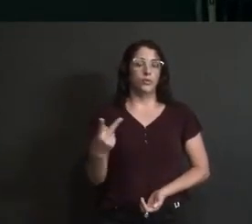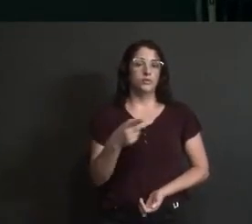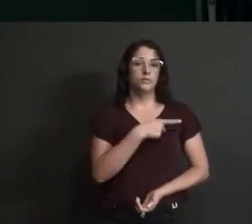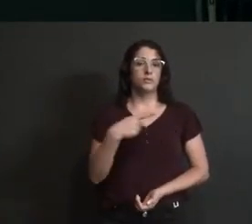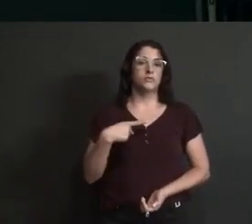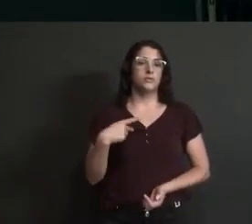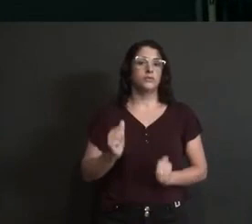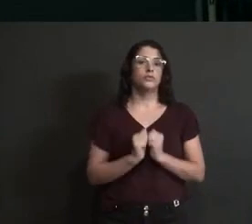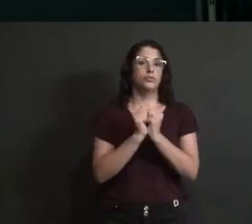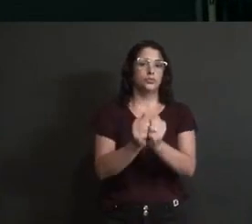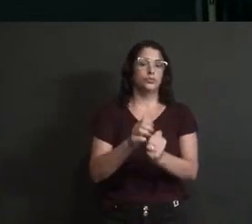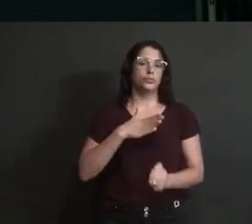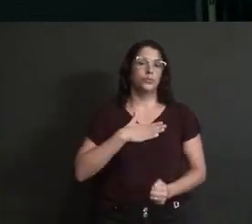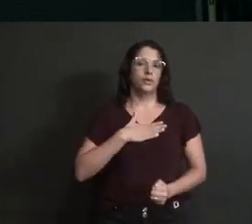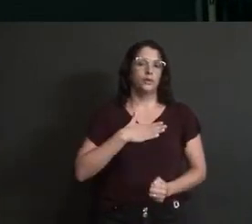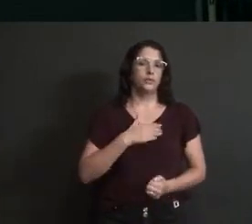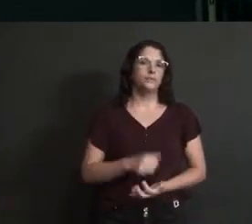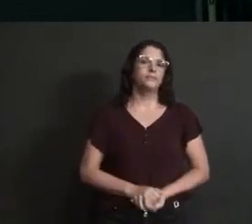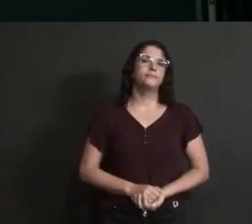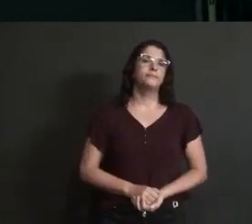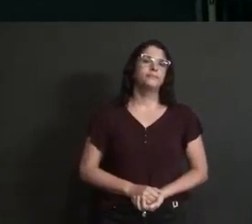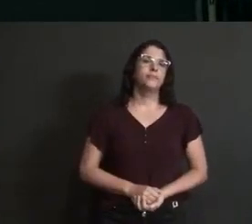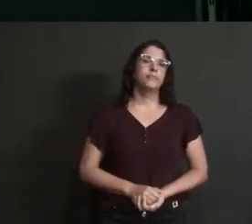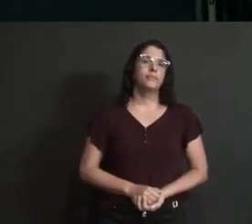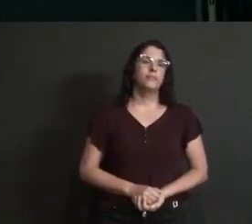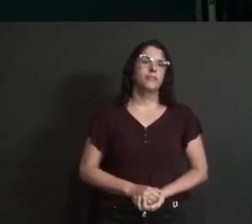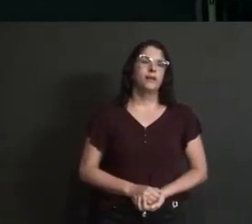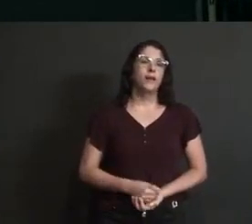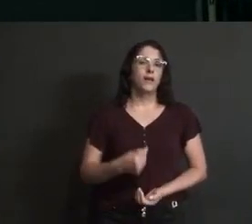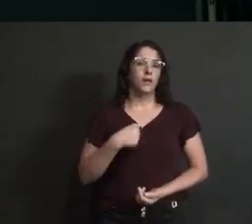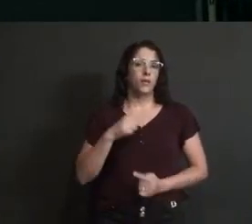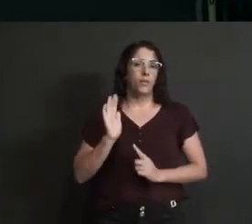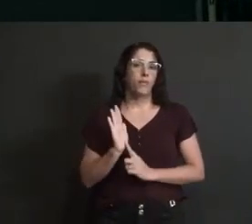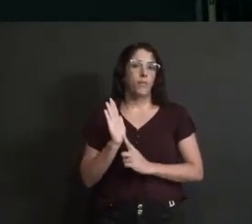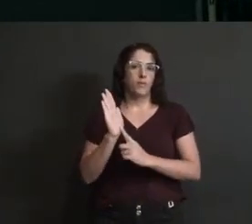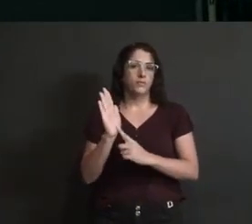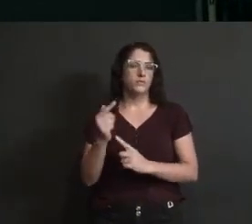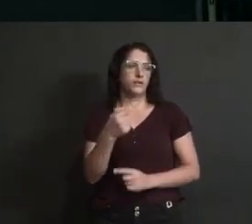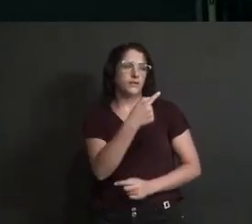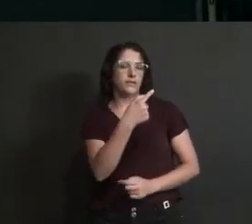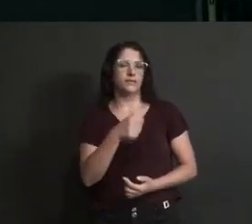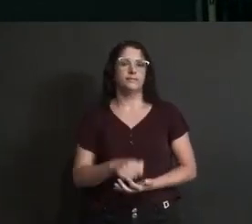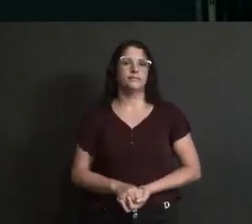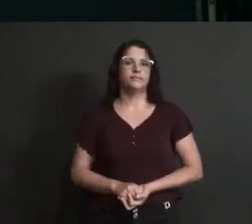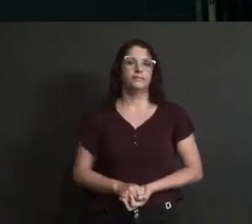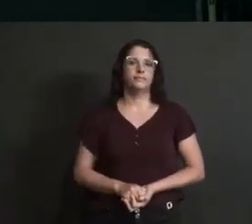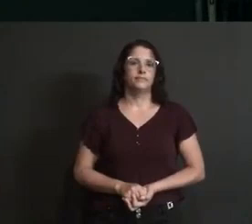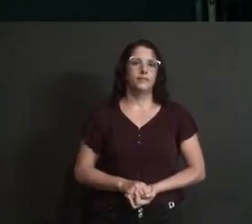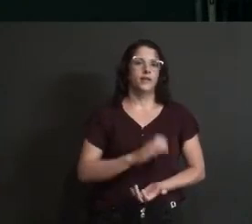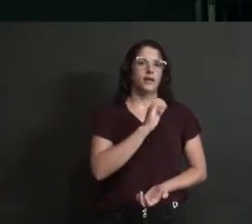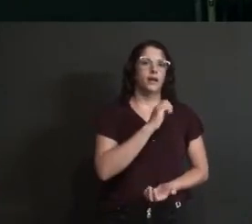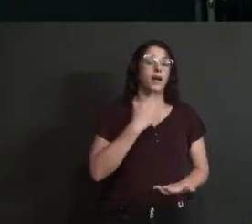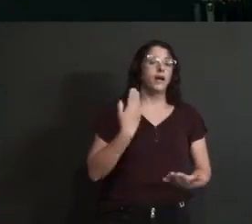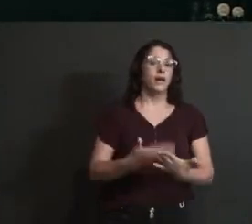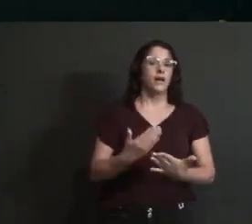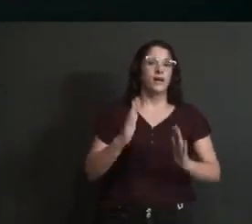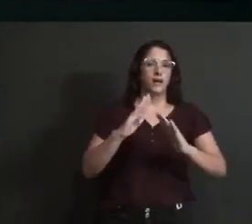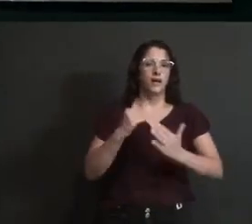Adalberto. A outra coisa também, queria colocar o banner da Escola de Governo.